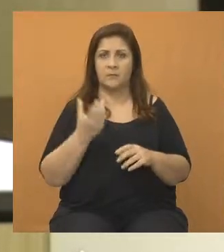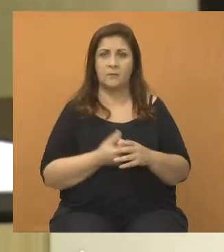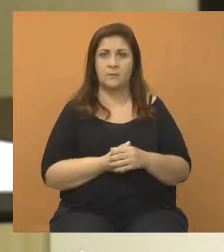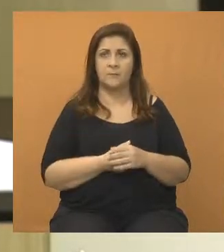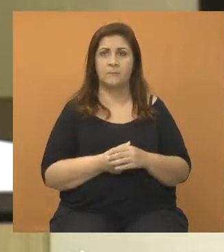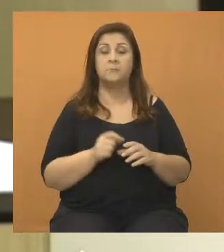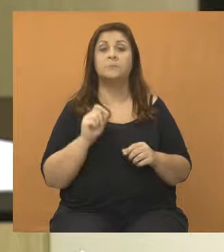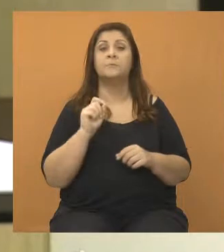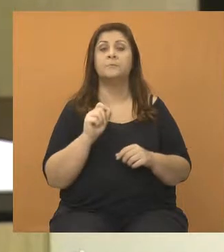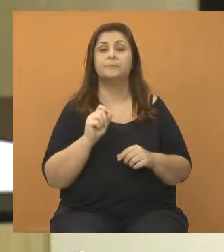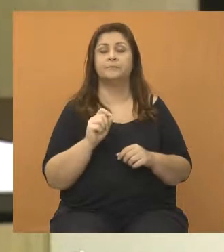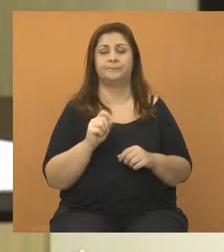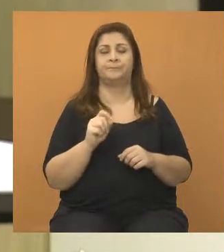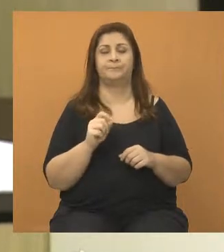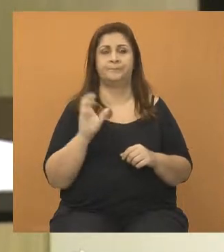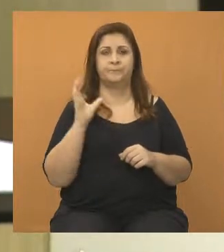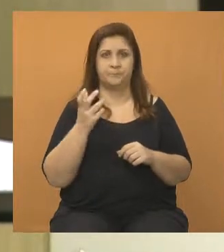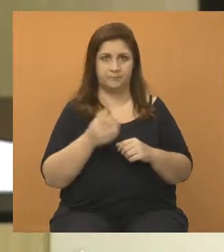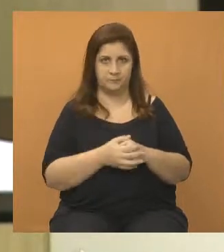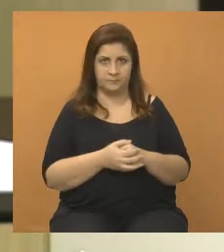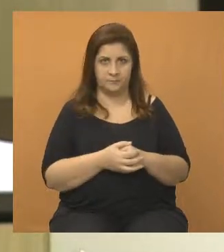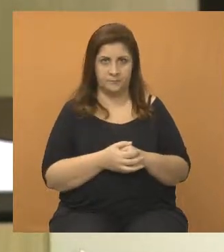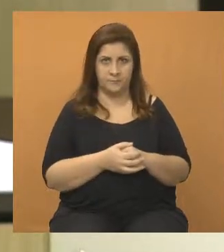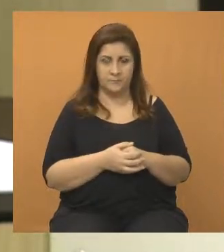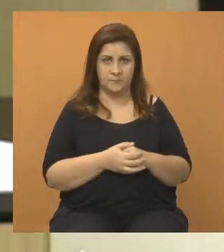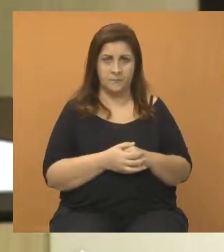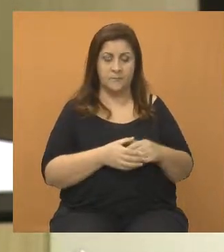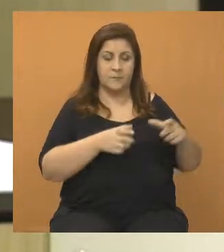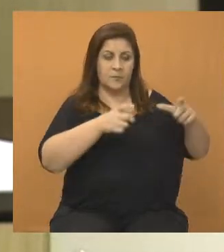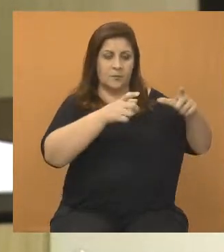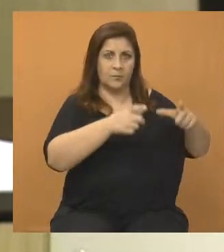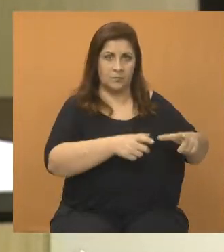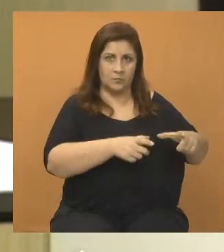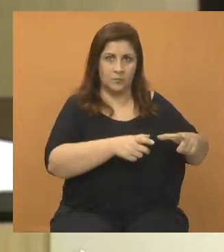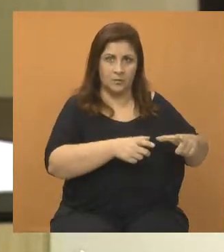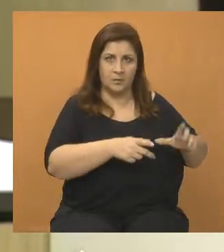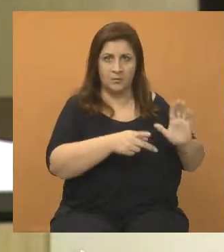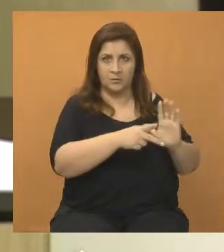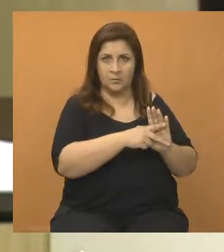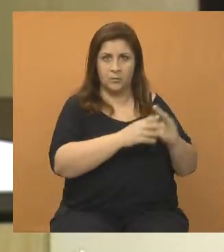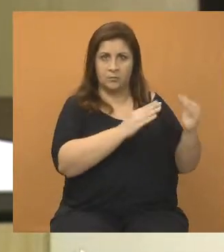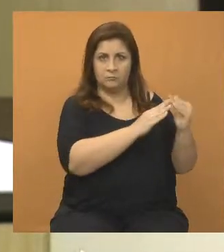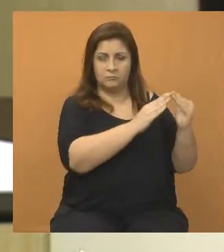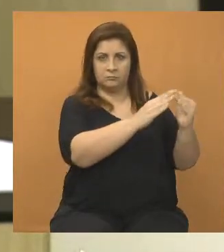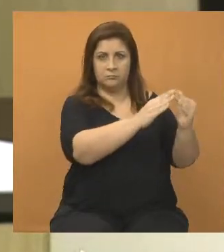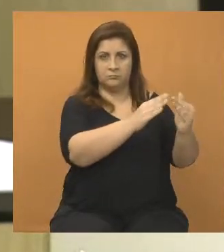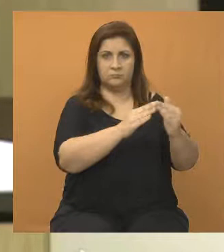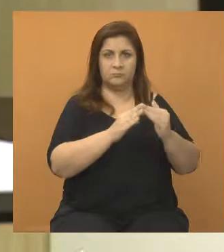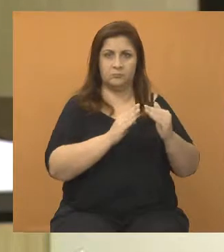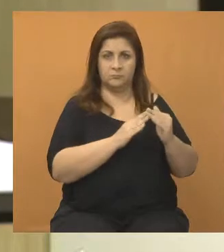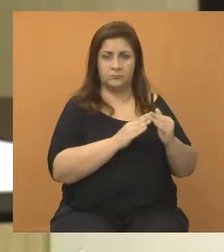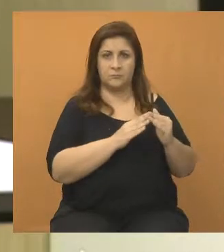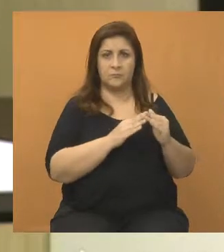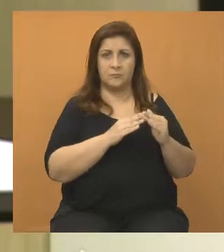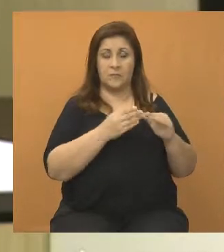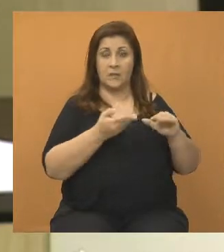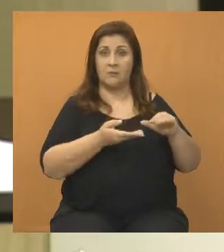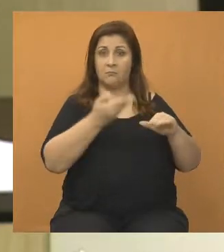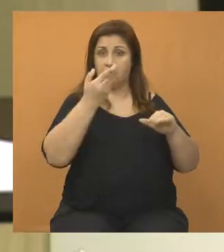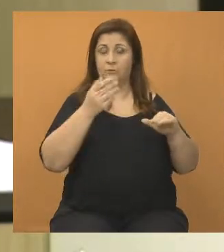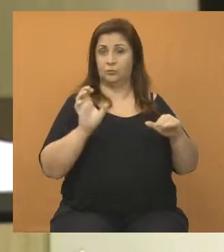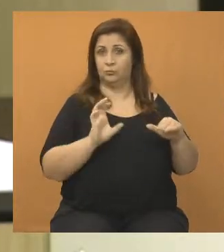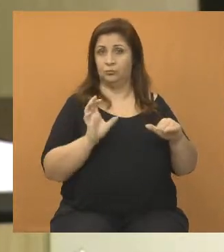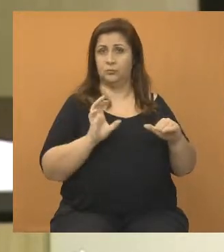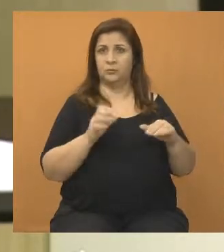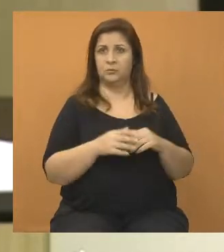E o que acontece? Esse loteamento, os terrenos de condomínios de classe média alta, então,